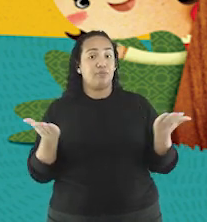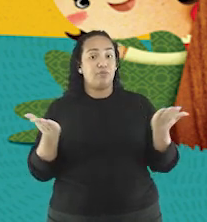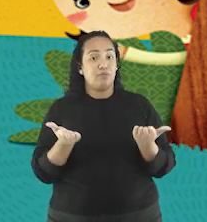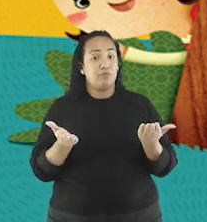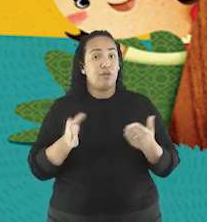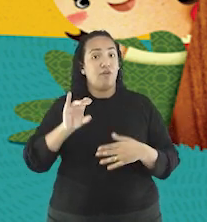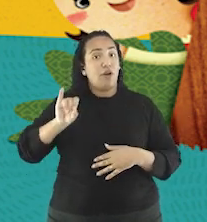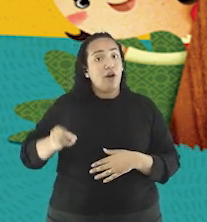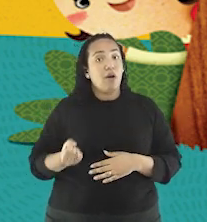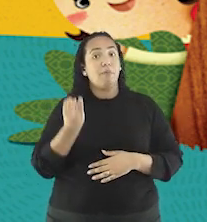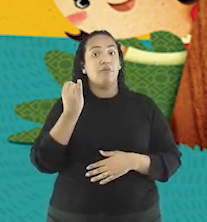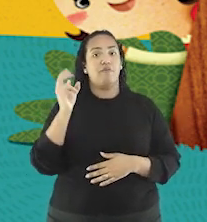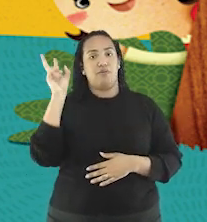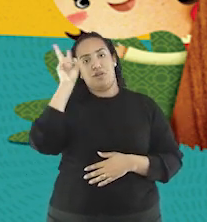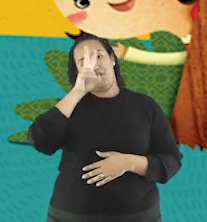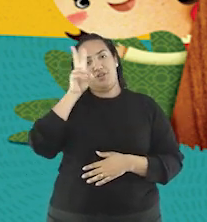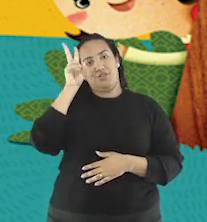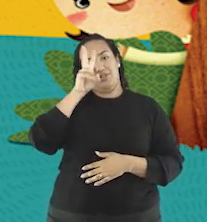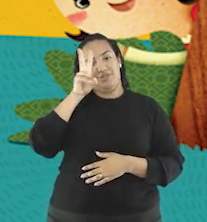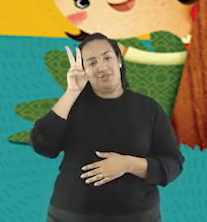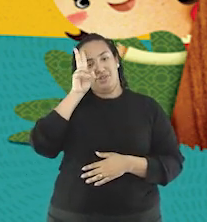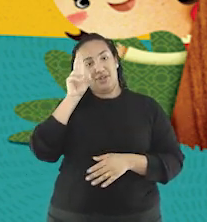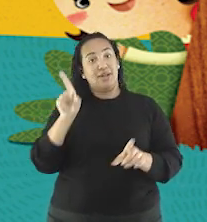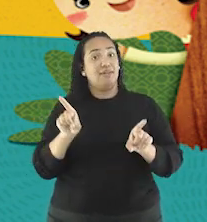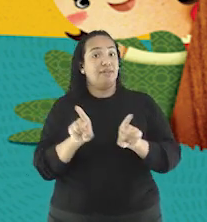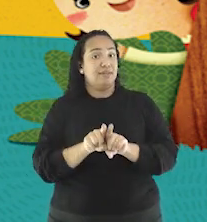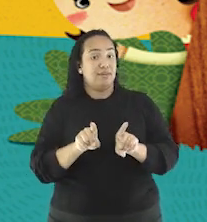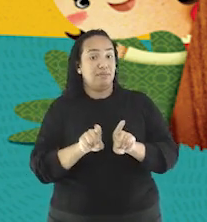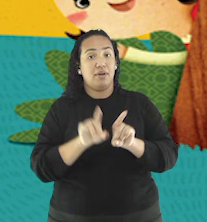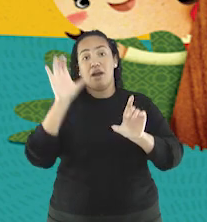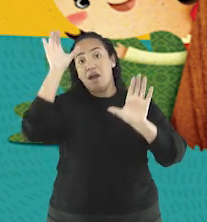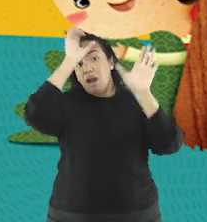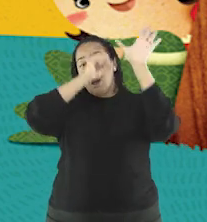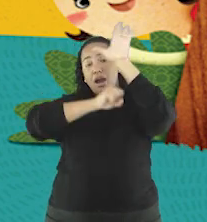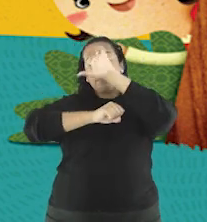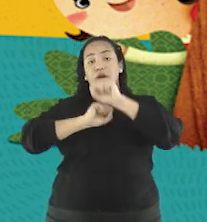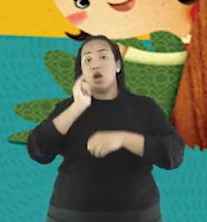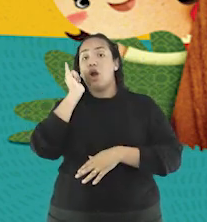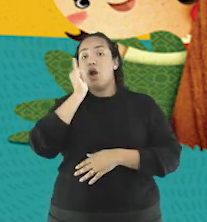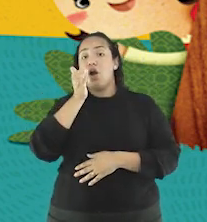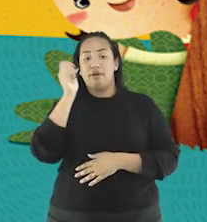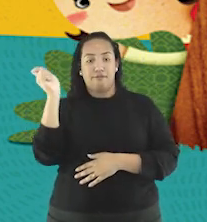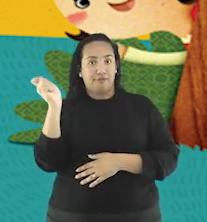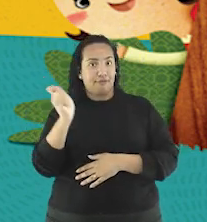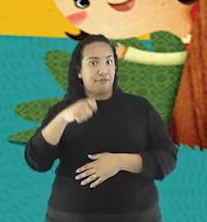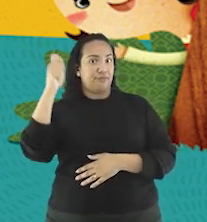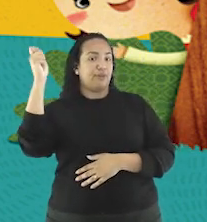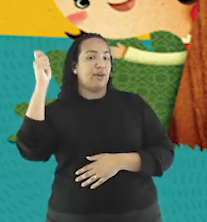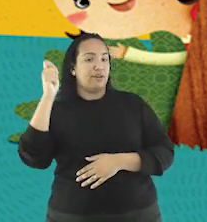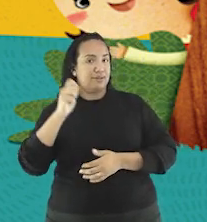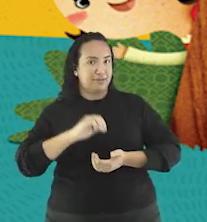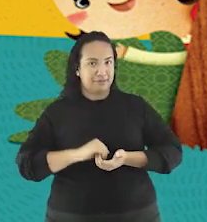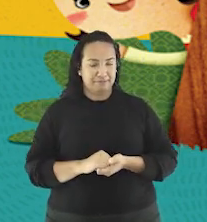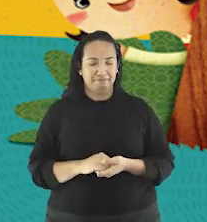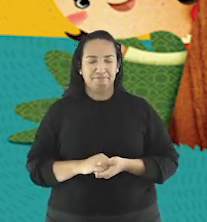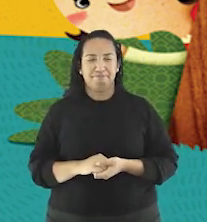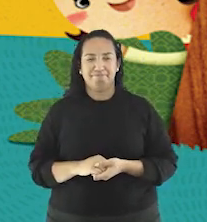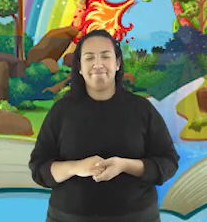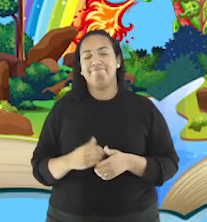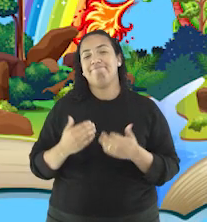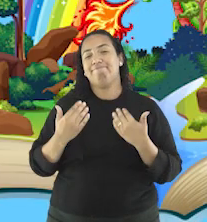vamos aproveitar a história contada e aprender um pouquinho sobre o conto de fadas Chapeuzinho